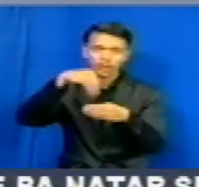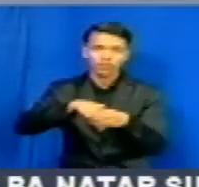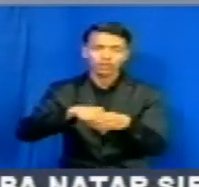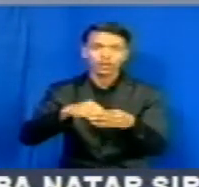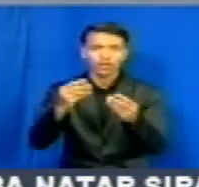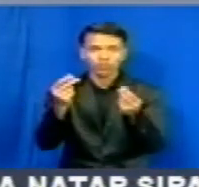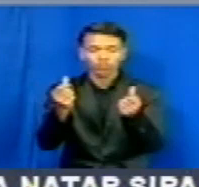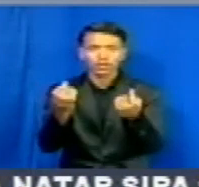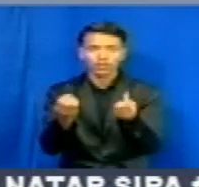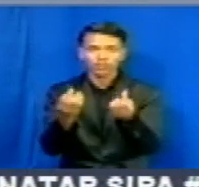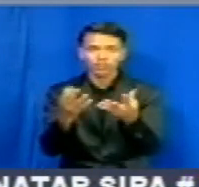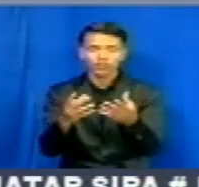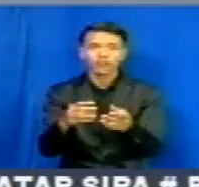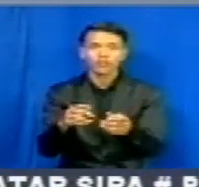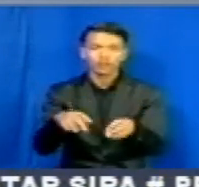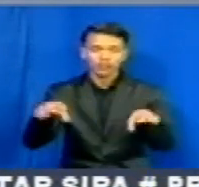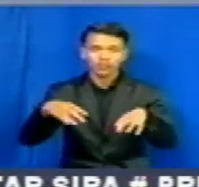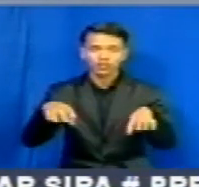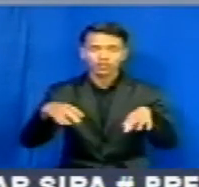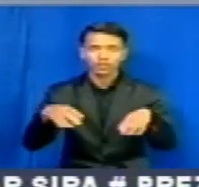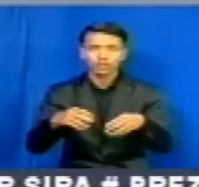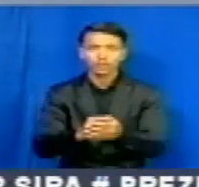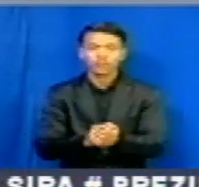bara investimento itu nian di Portugal